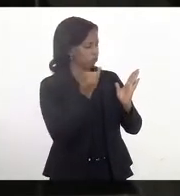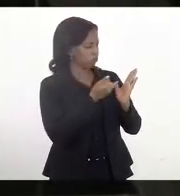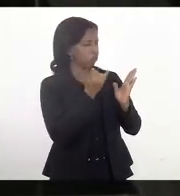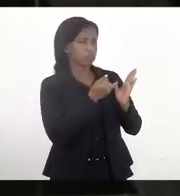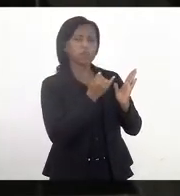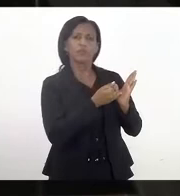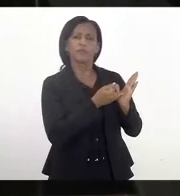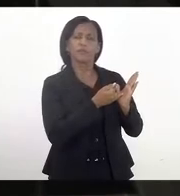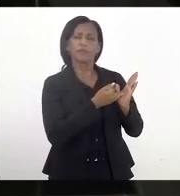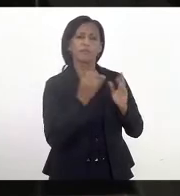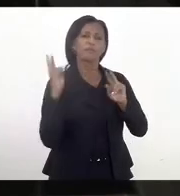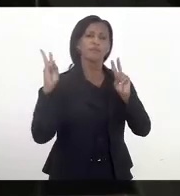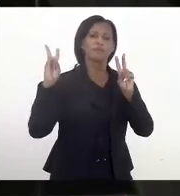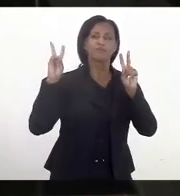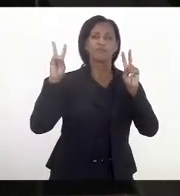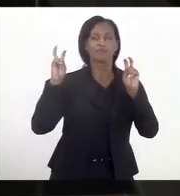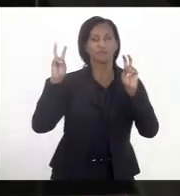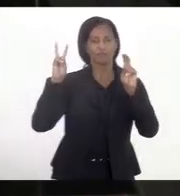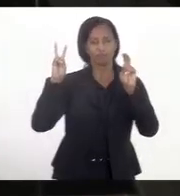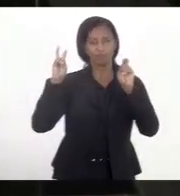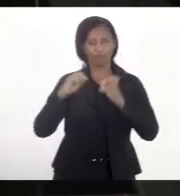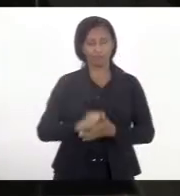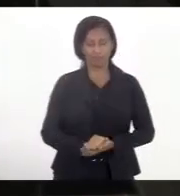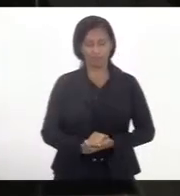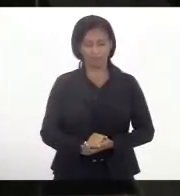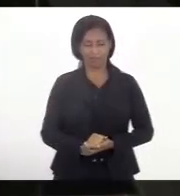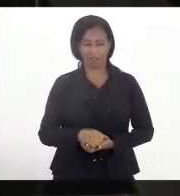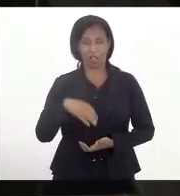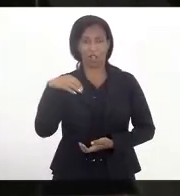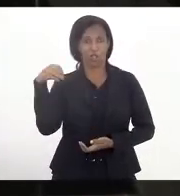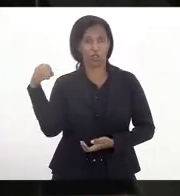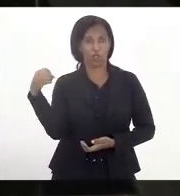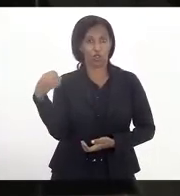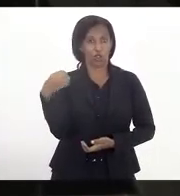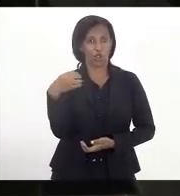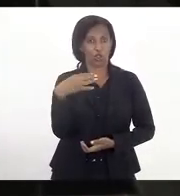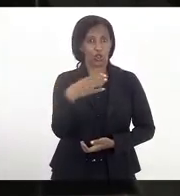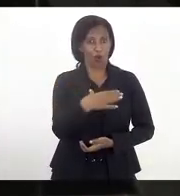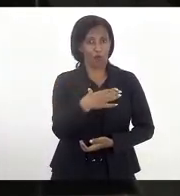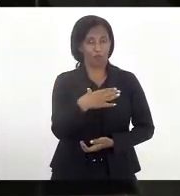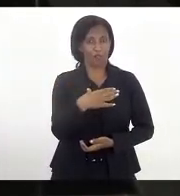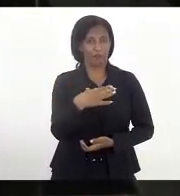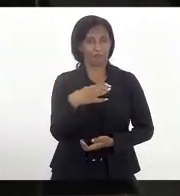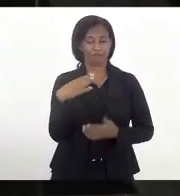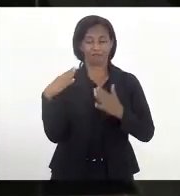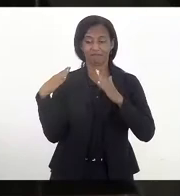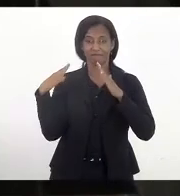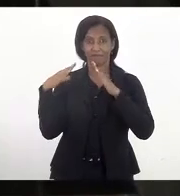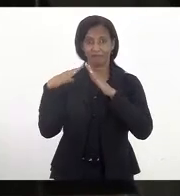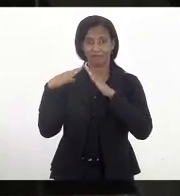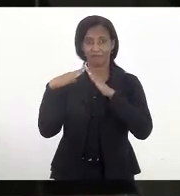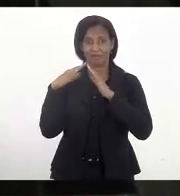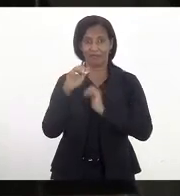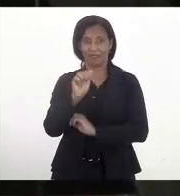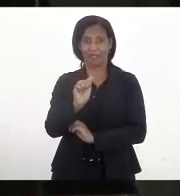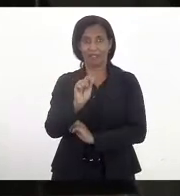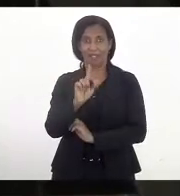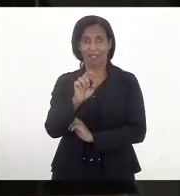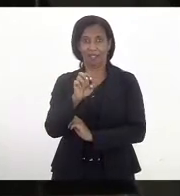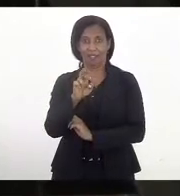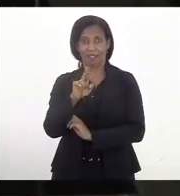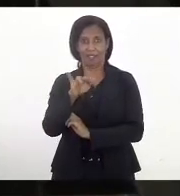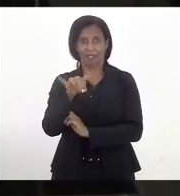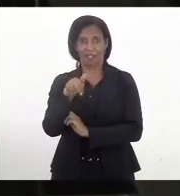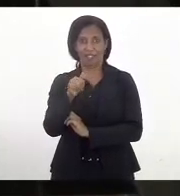a intitulado a nova sede nababesca da alerj é um acinte